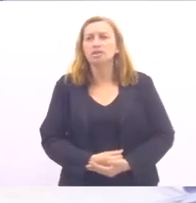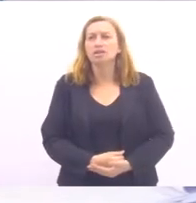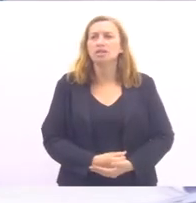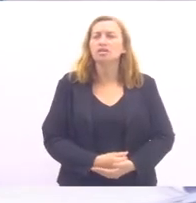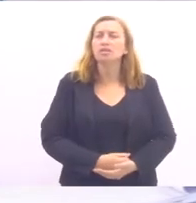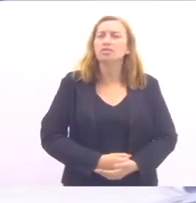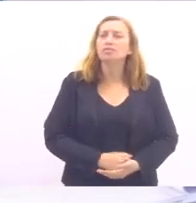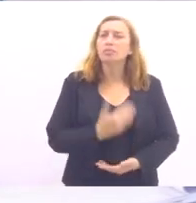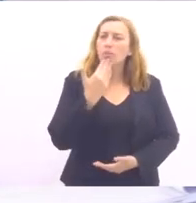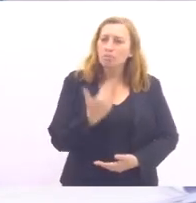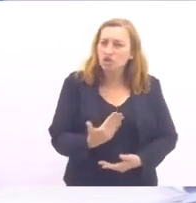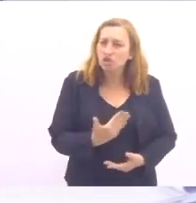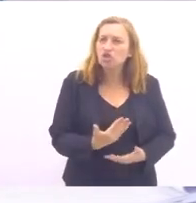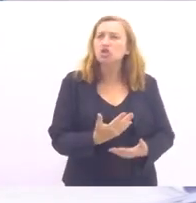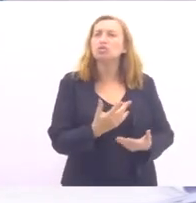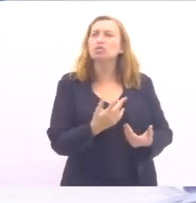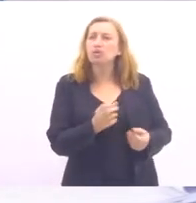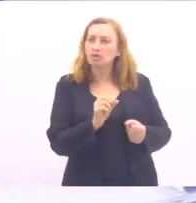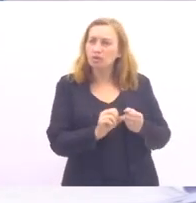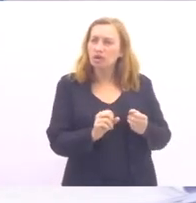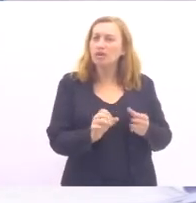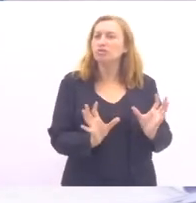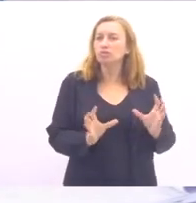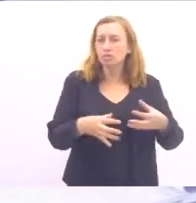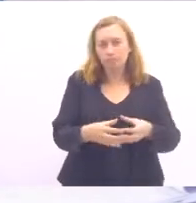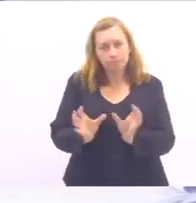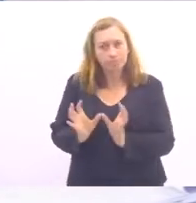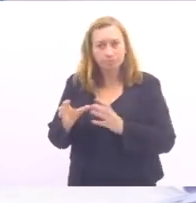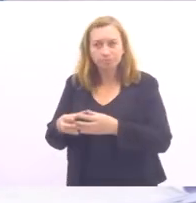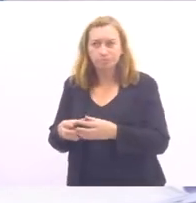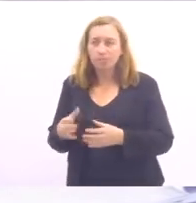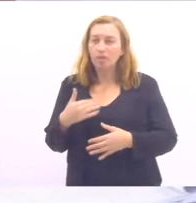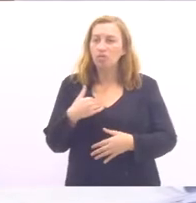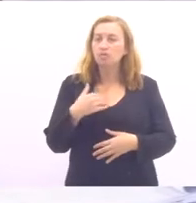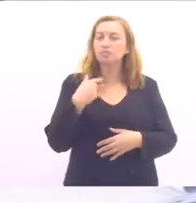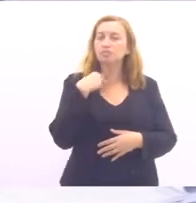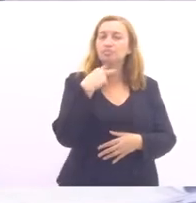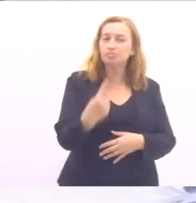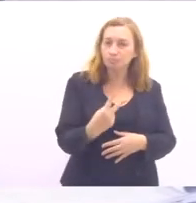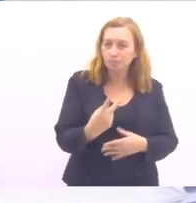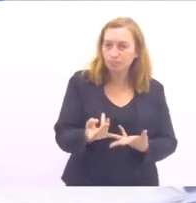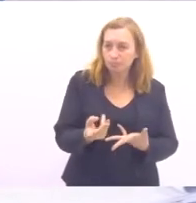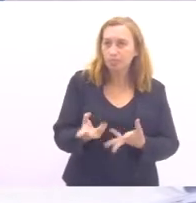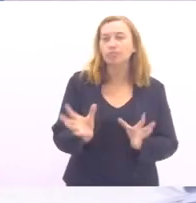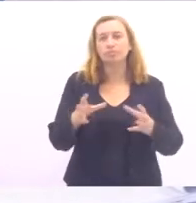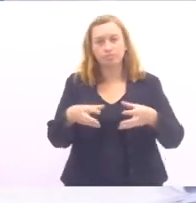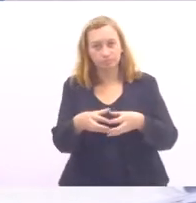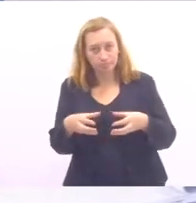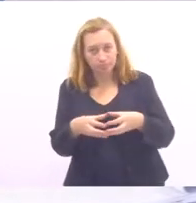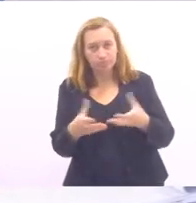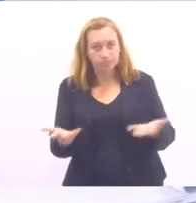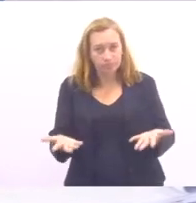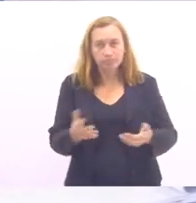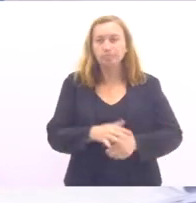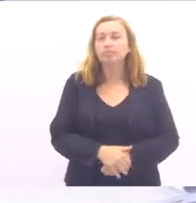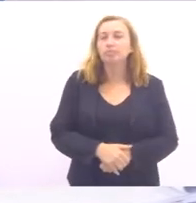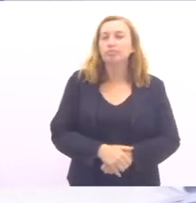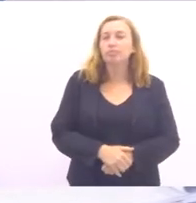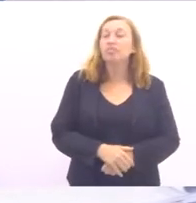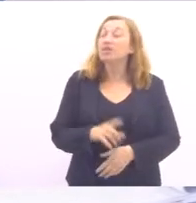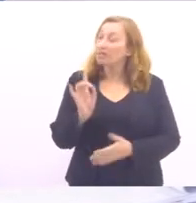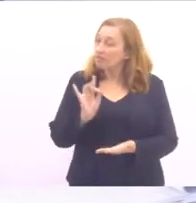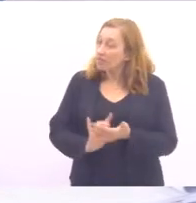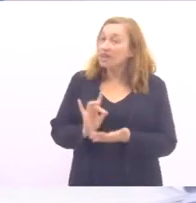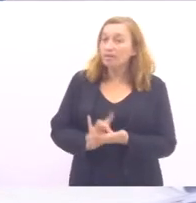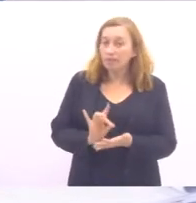o meu pedido foi também feito através das cooperativas. Eu fui, na verdade, um porta-voz do que veio das cooperativas. E ele